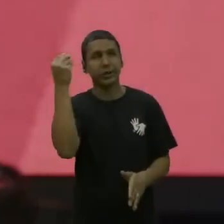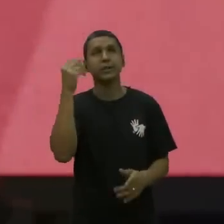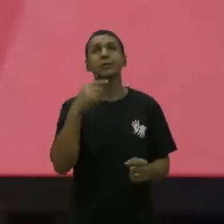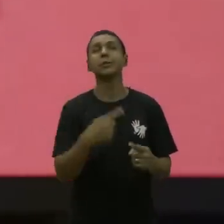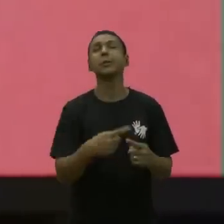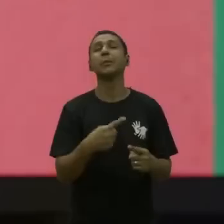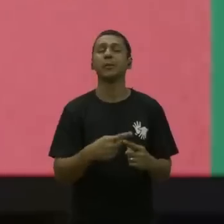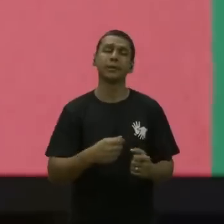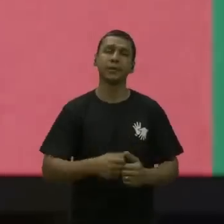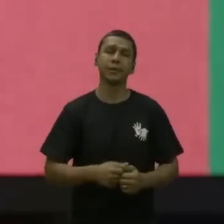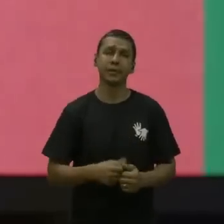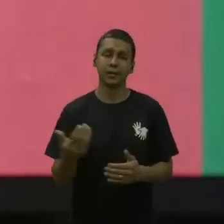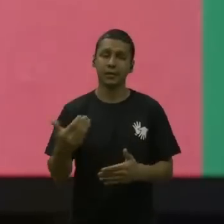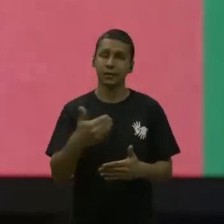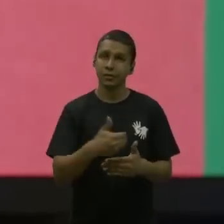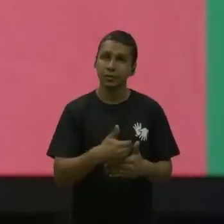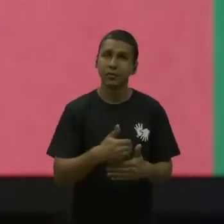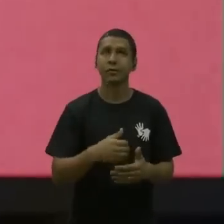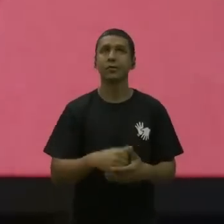veio.